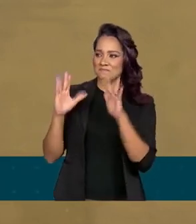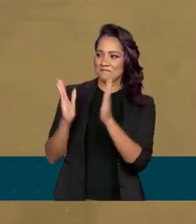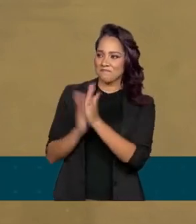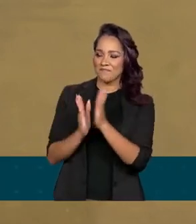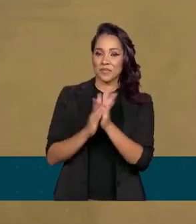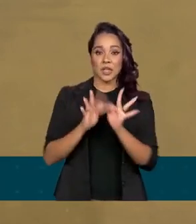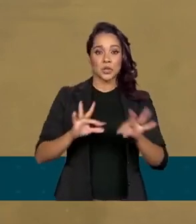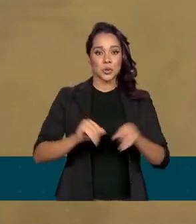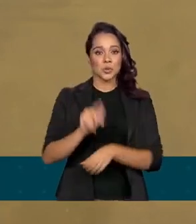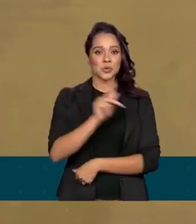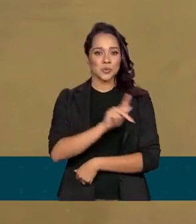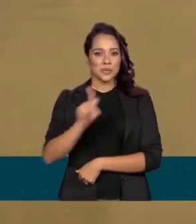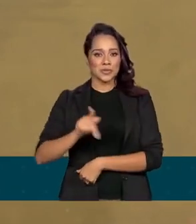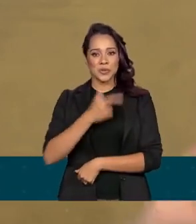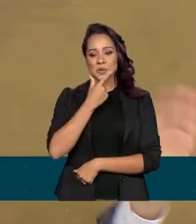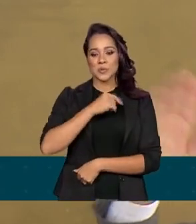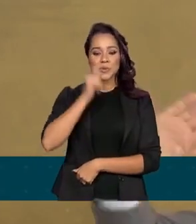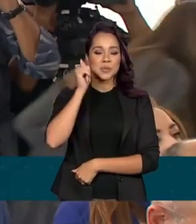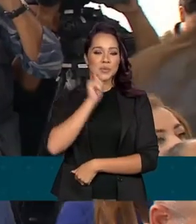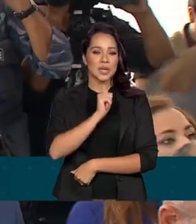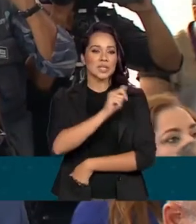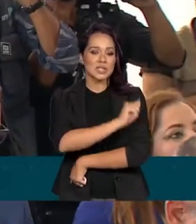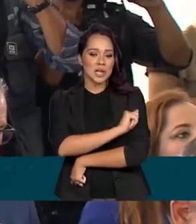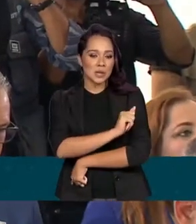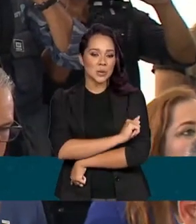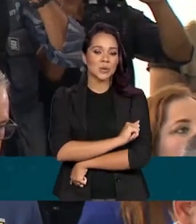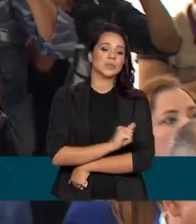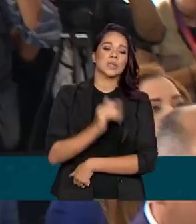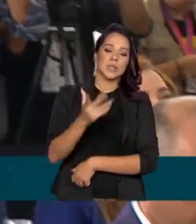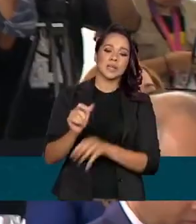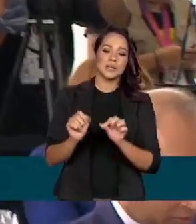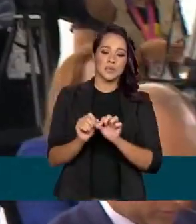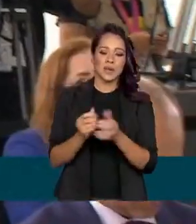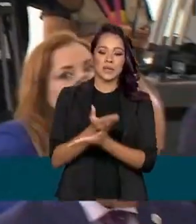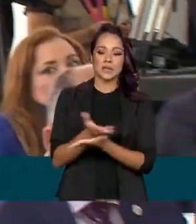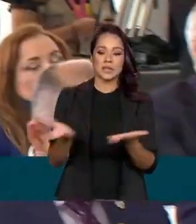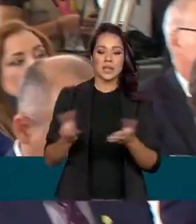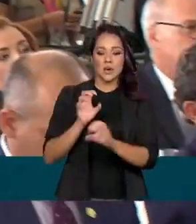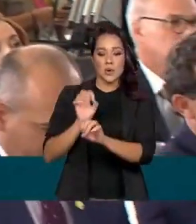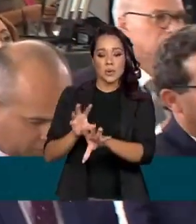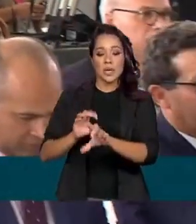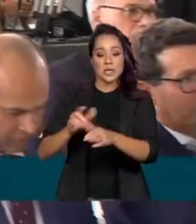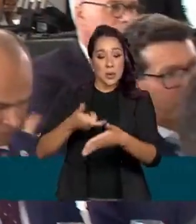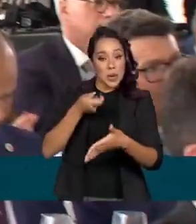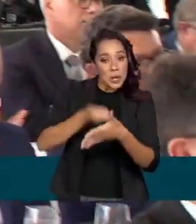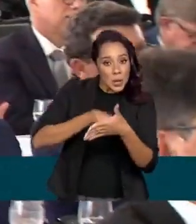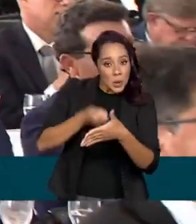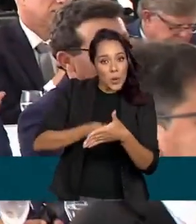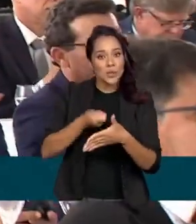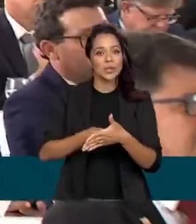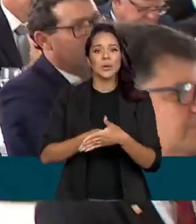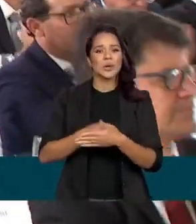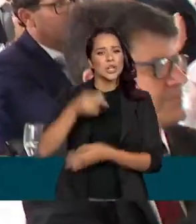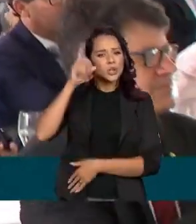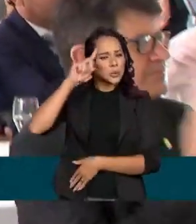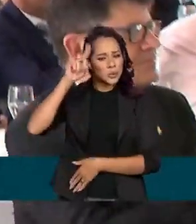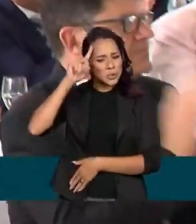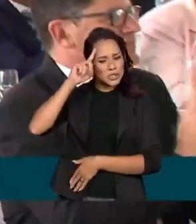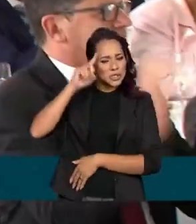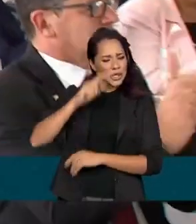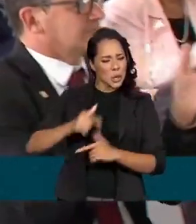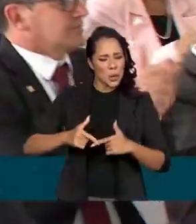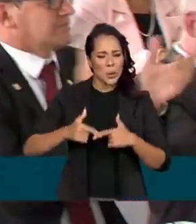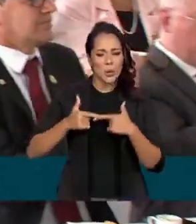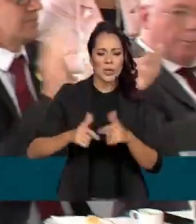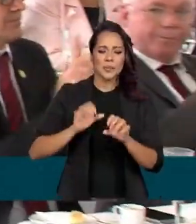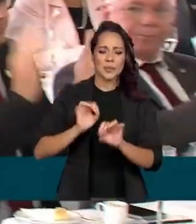todos os professores e professoras, estudantes e estudantes que fazem a educação e que lutam todos os dias